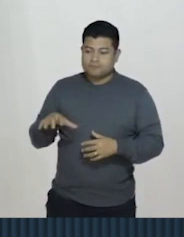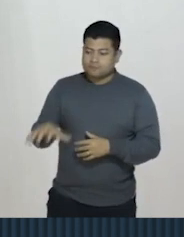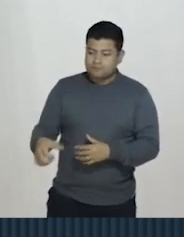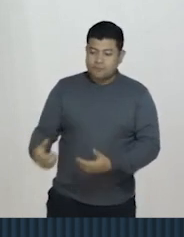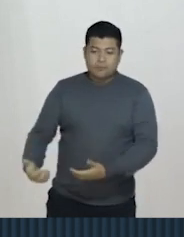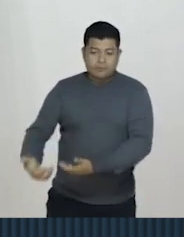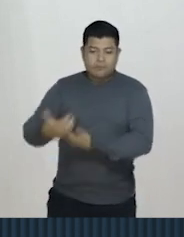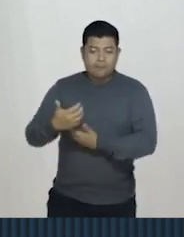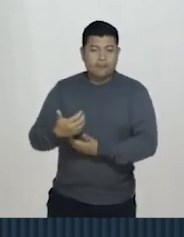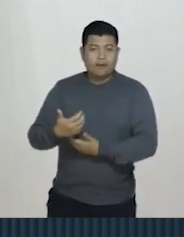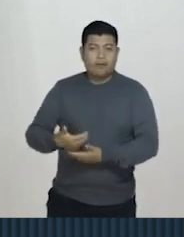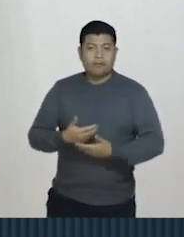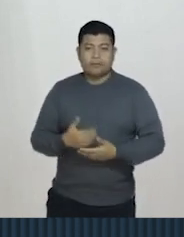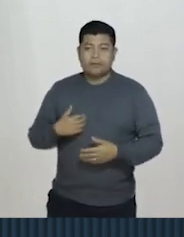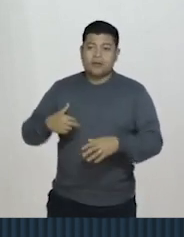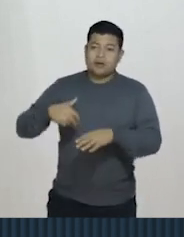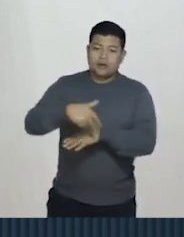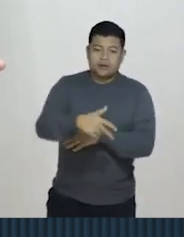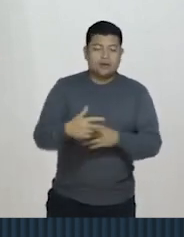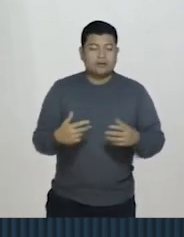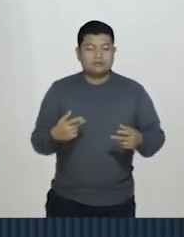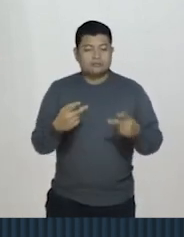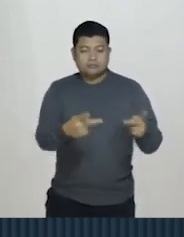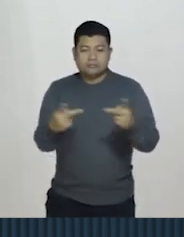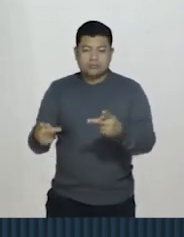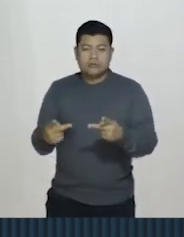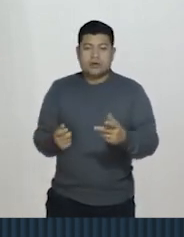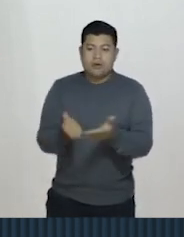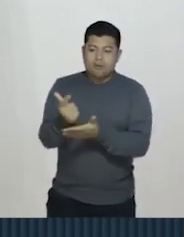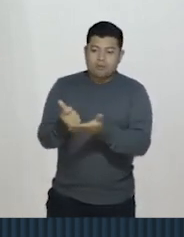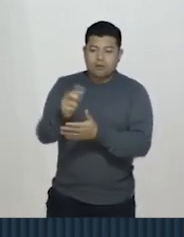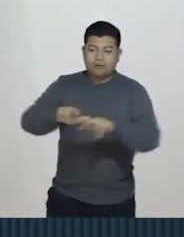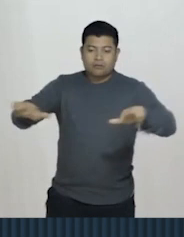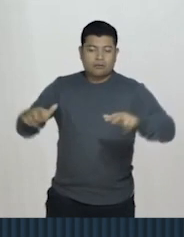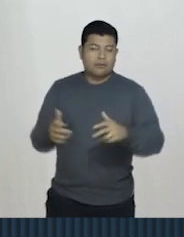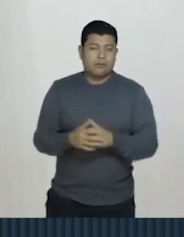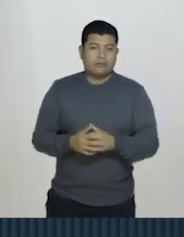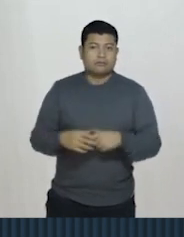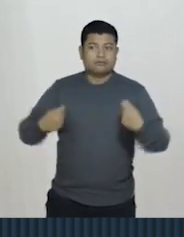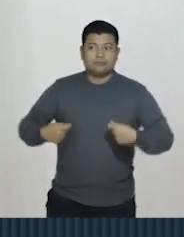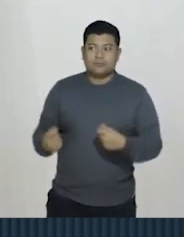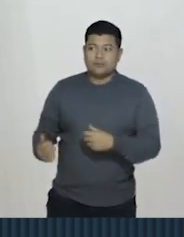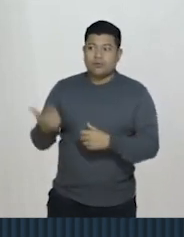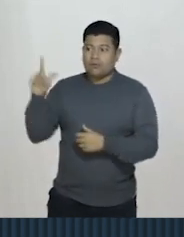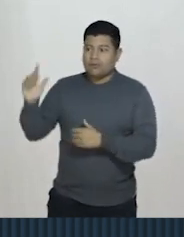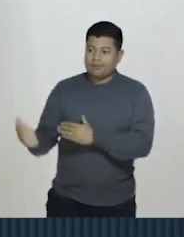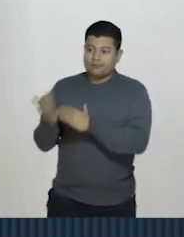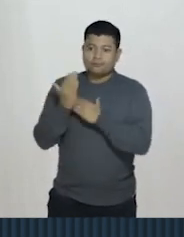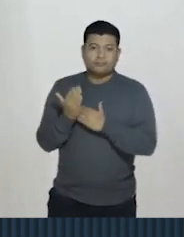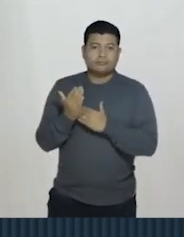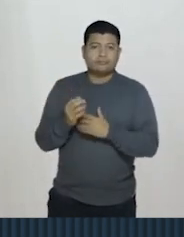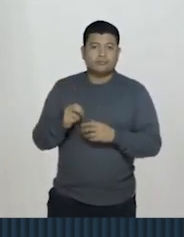no colo, ir num sacolão, comprar uns legumes e levar, precisa de um terceiro para que possa ajudá-lo, ou de repente vai para uma cadeira